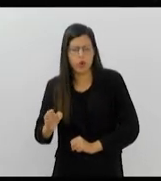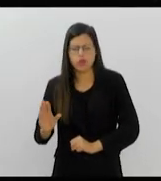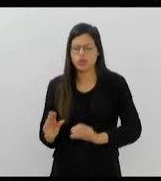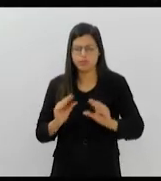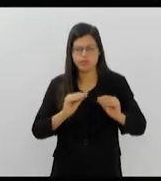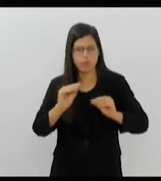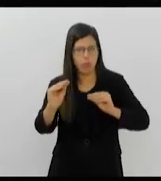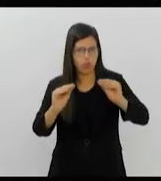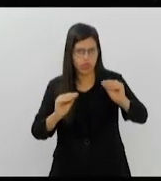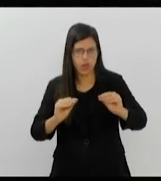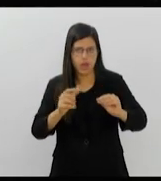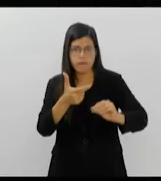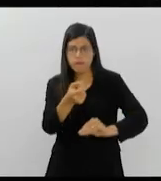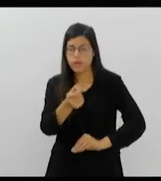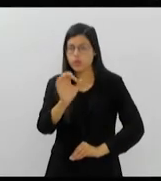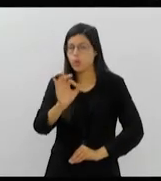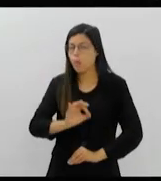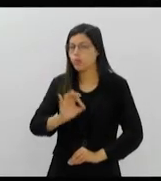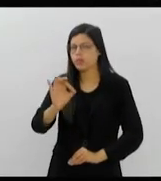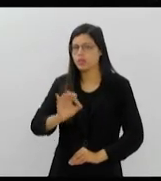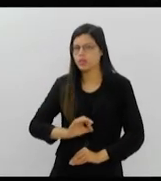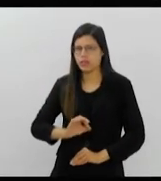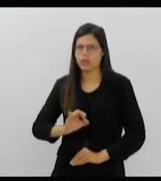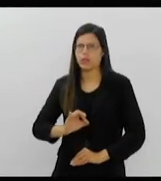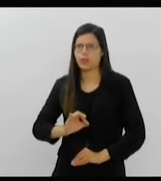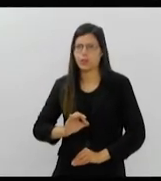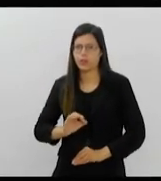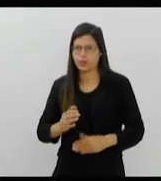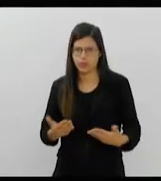é 20% de 100 bilhões.